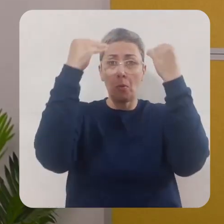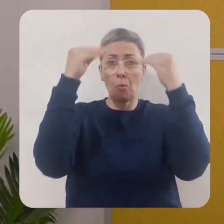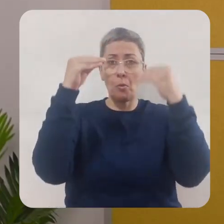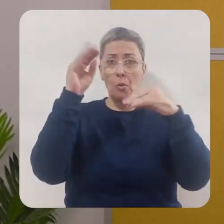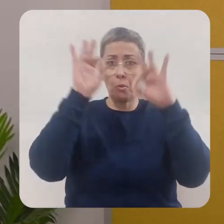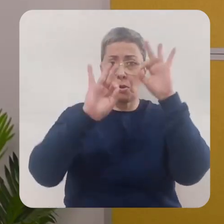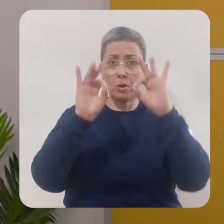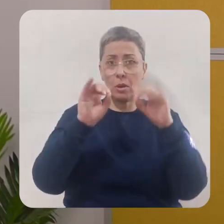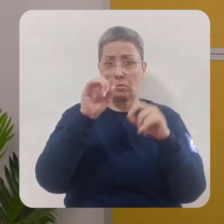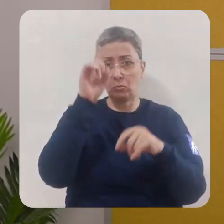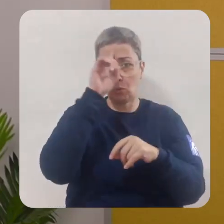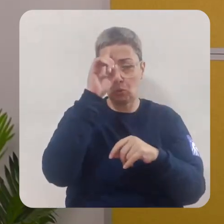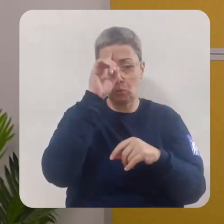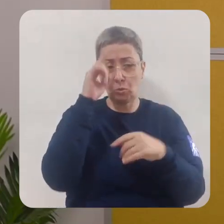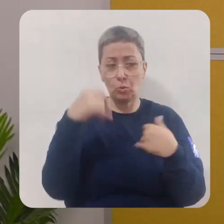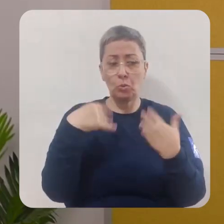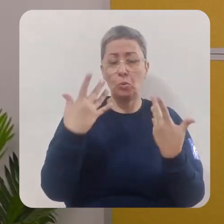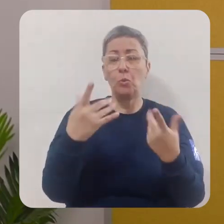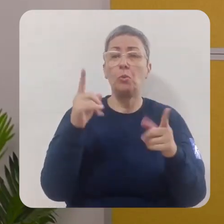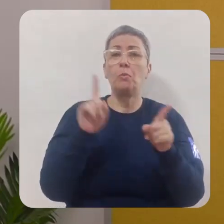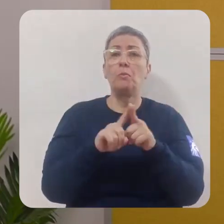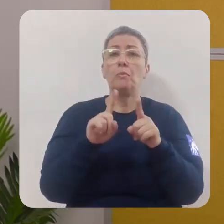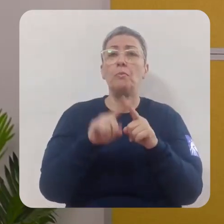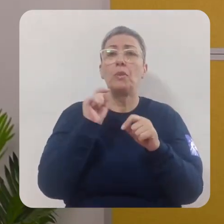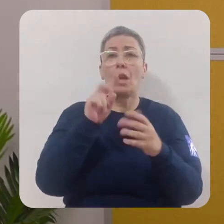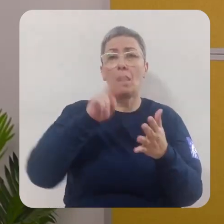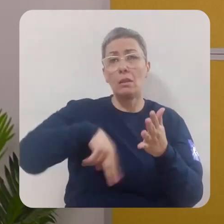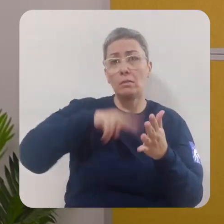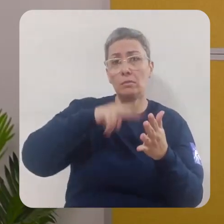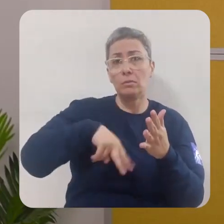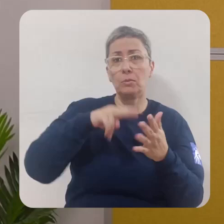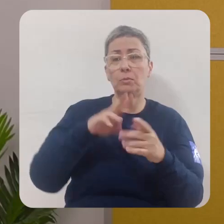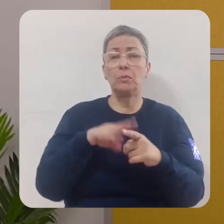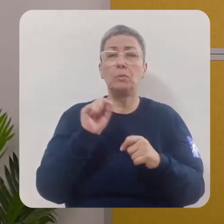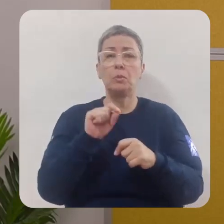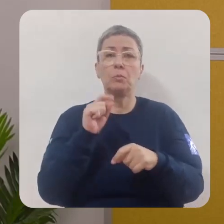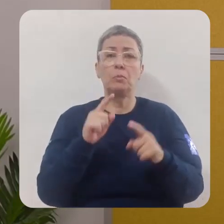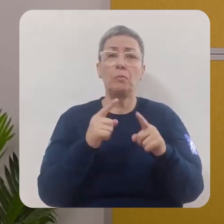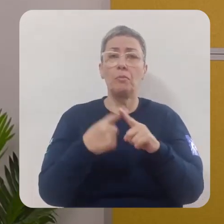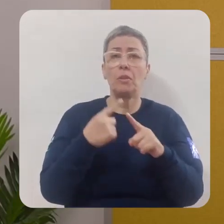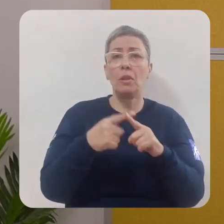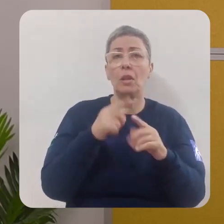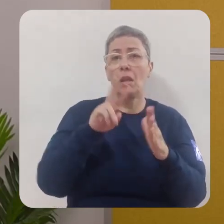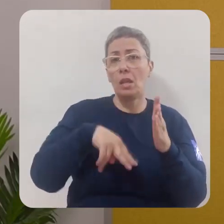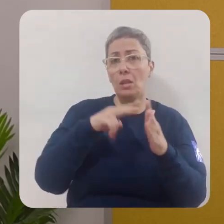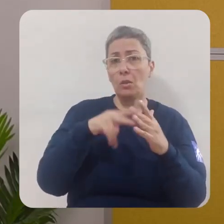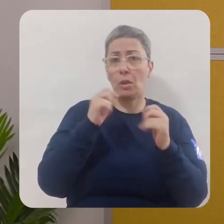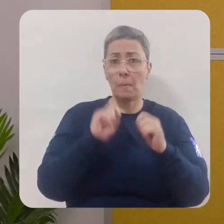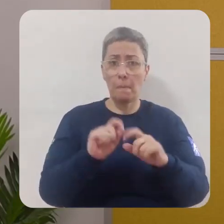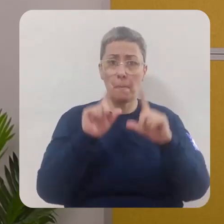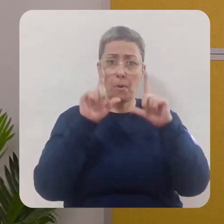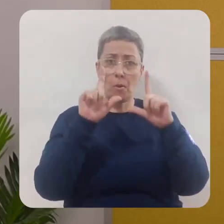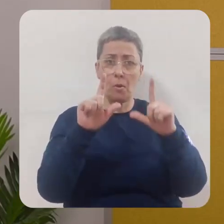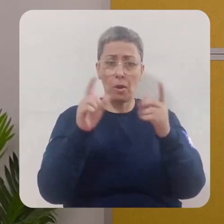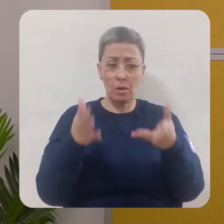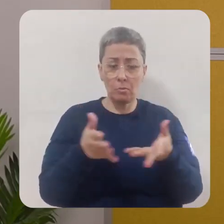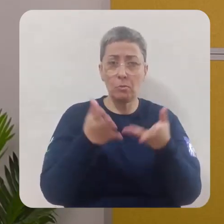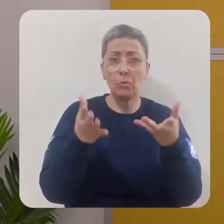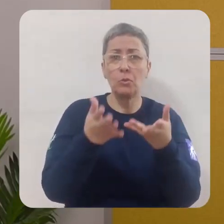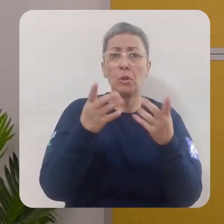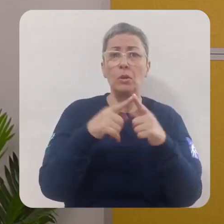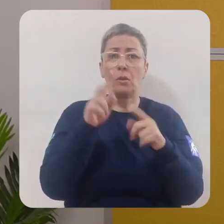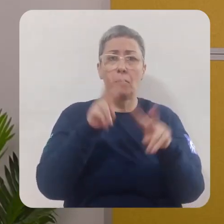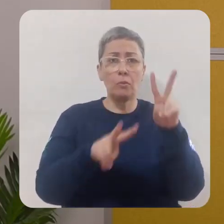organizei aqui uma rotina. Então, nós temos a leitura, Então, eu tenho aqui a imagem, o